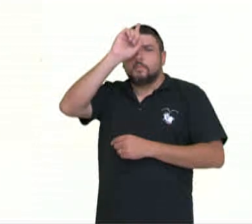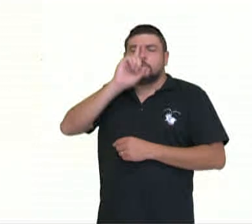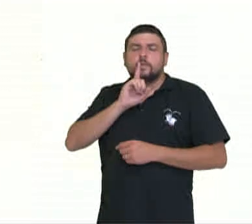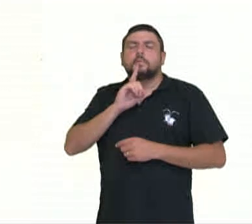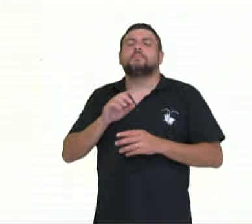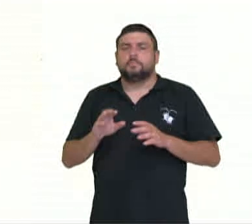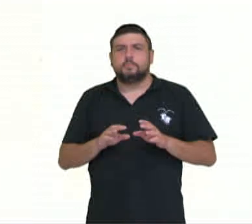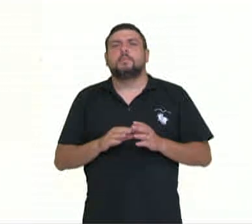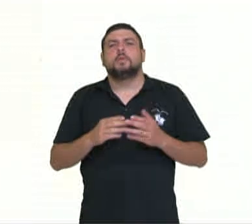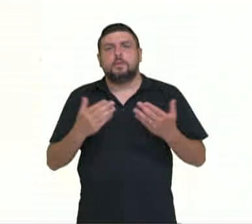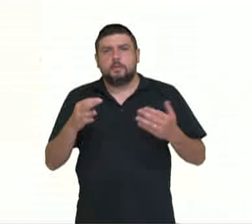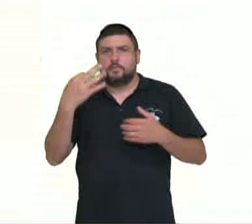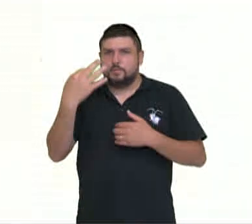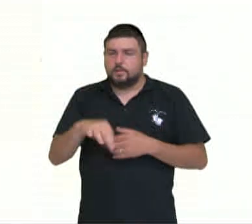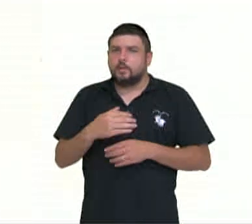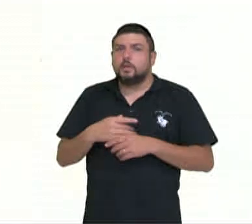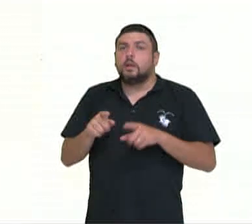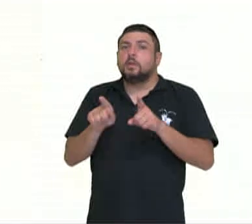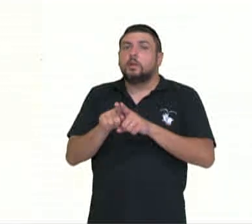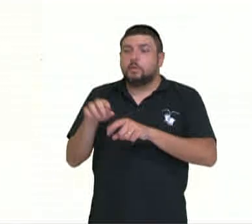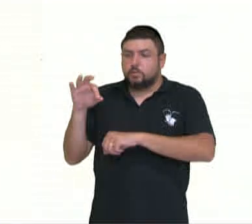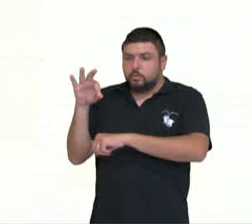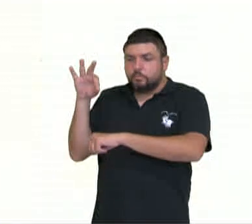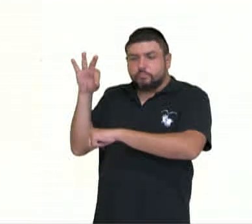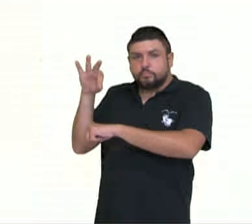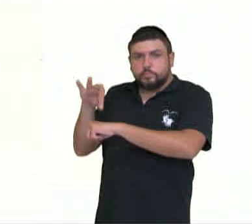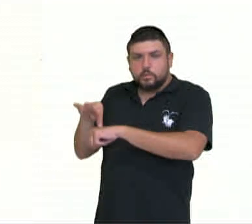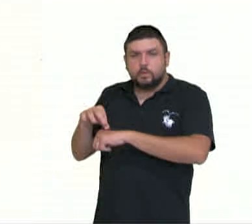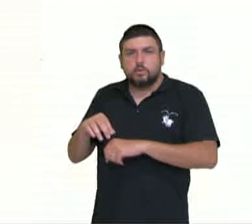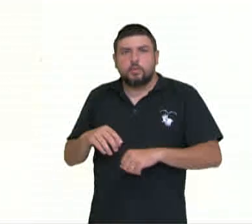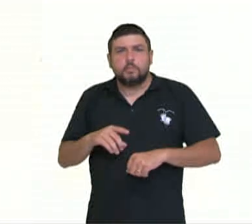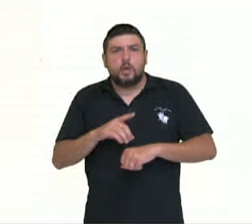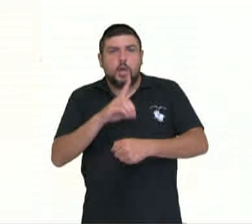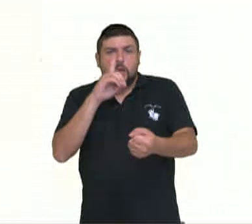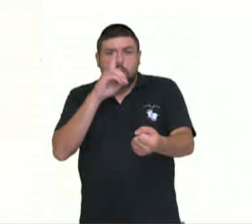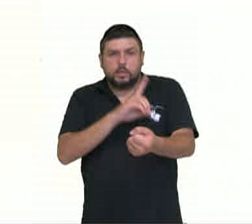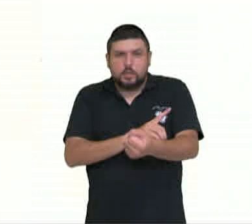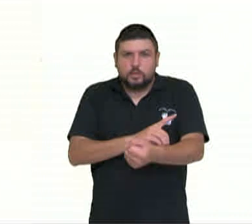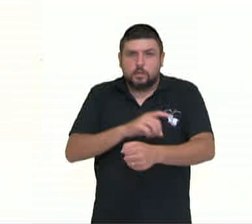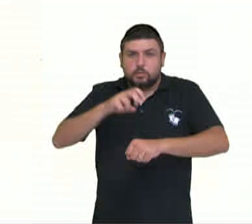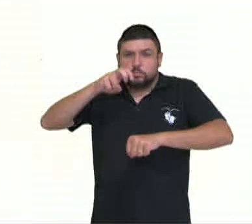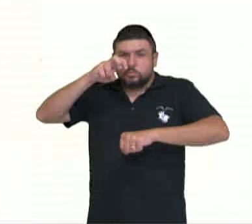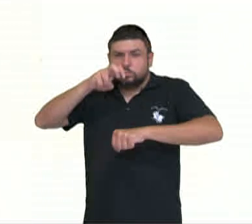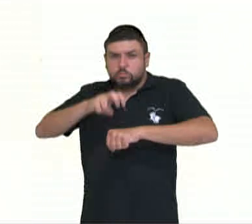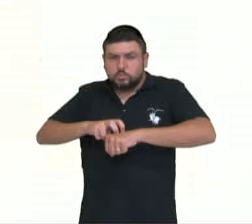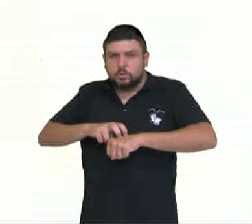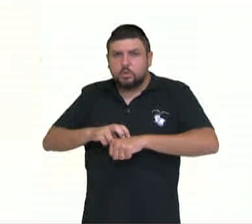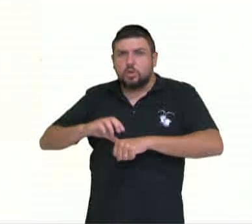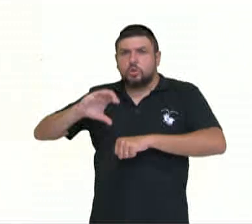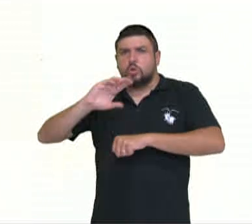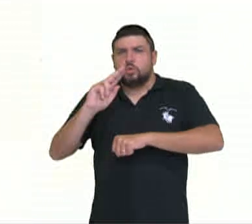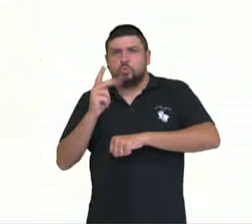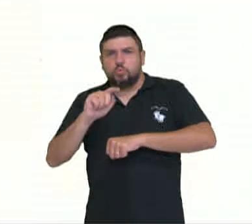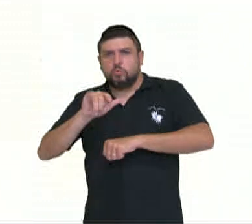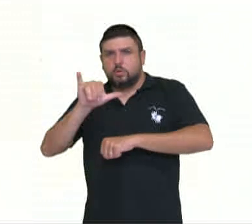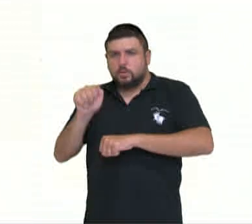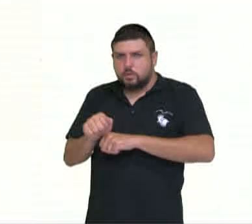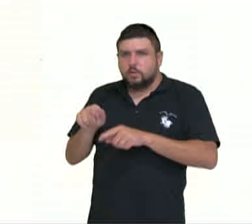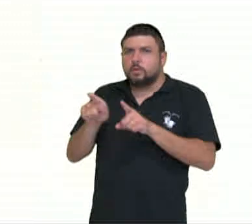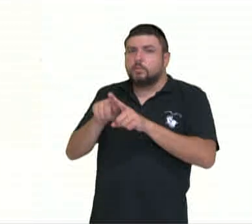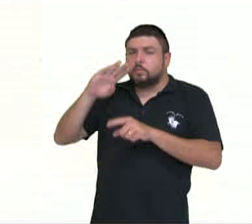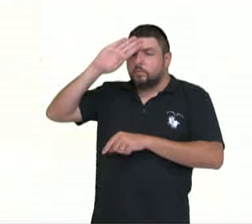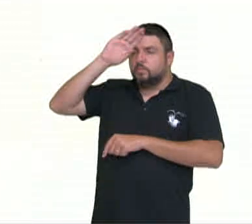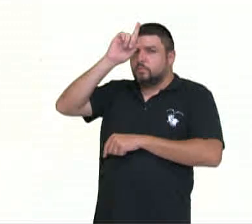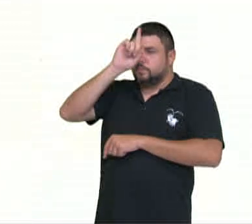mosquito ele vai ser transmissor tanto da dengue, da zika, da chikungunya e também da febre amarela.